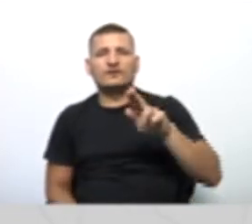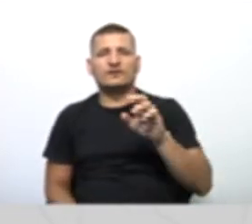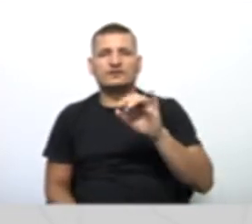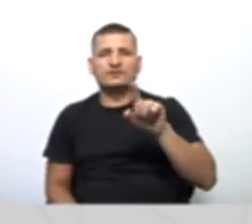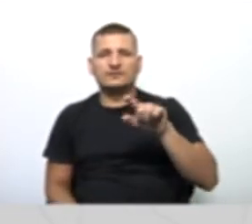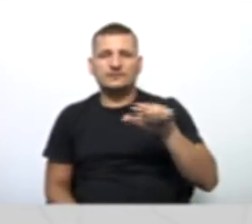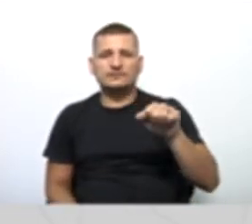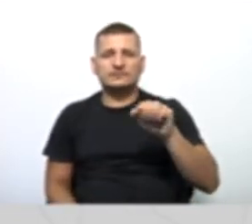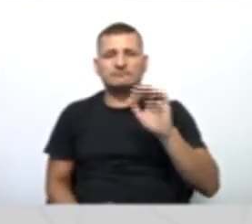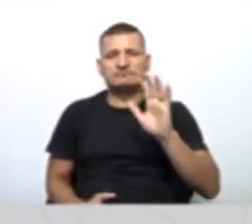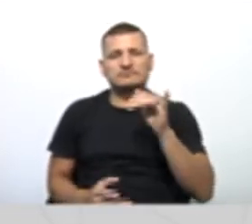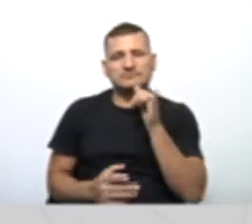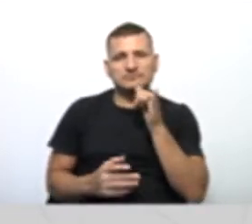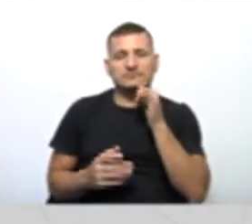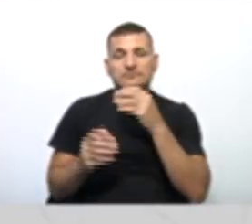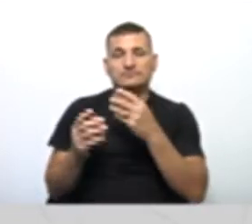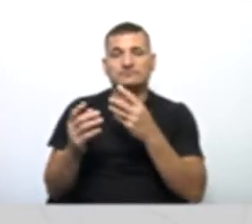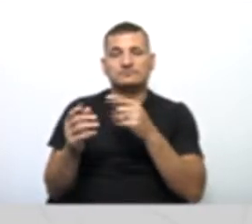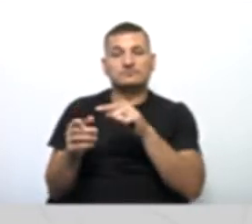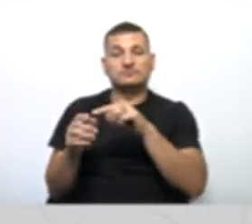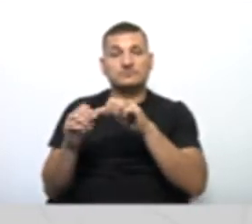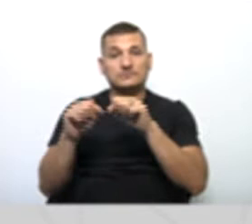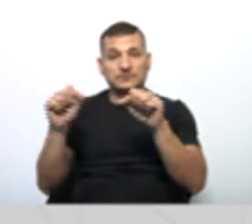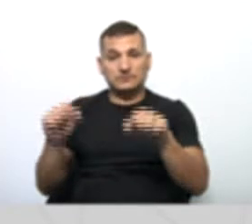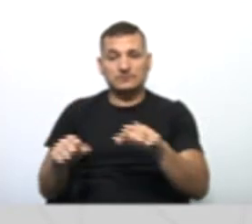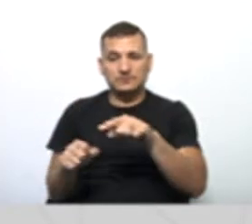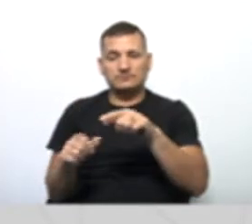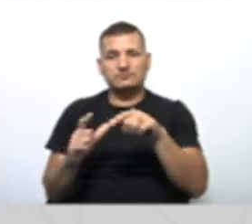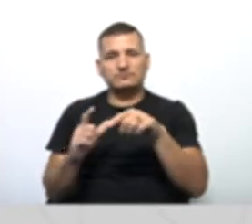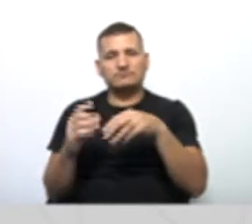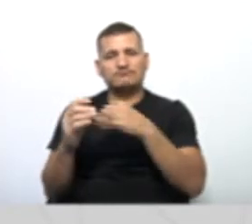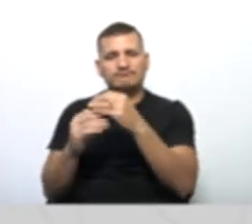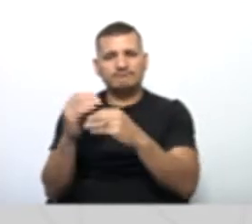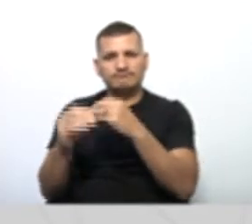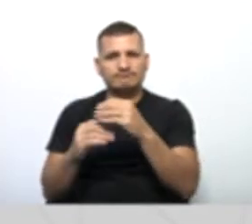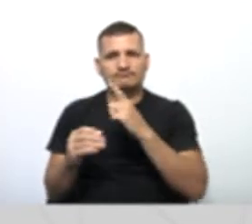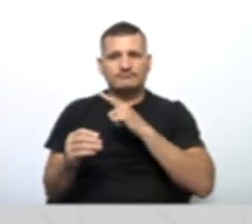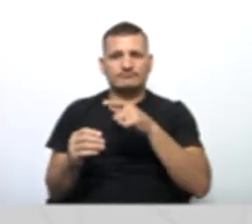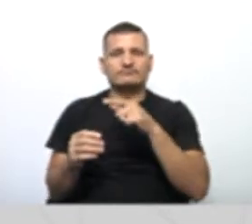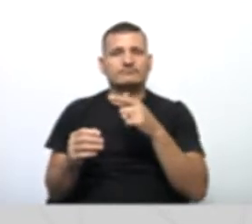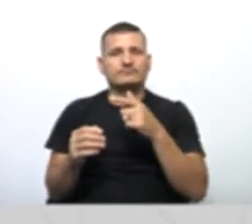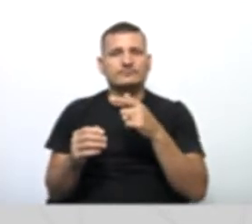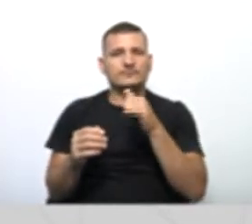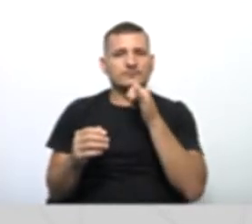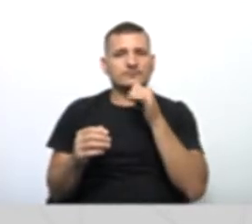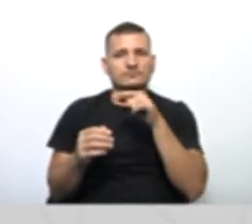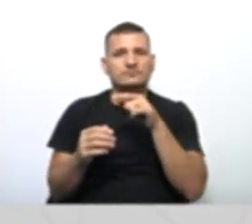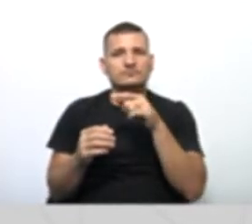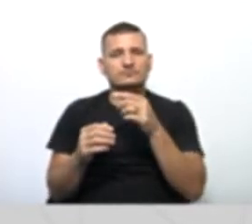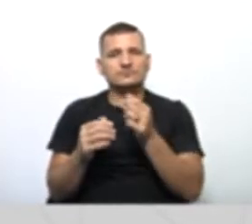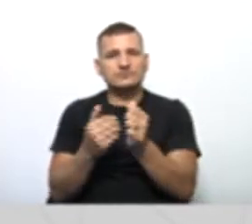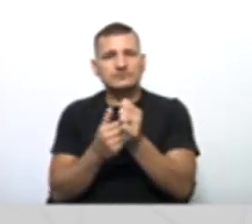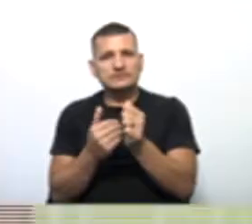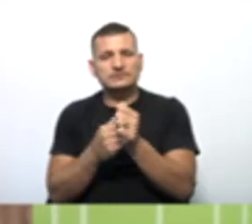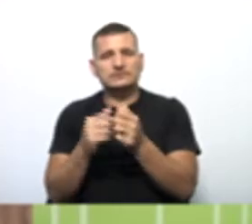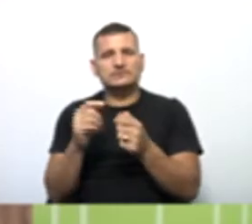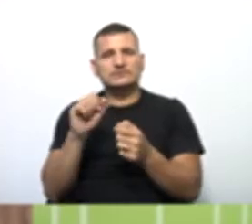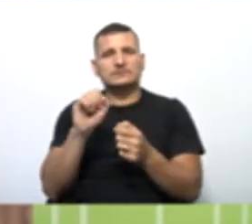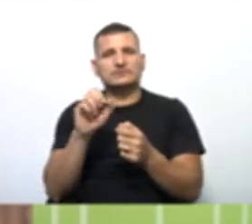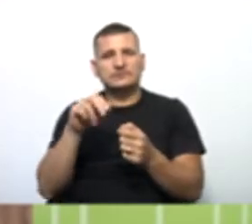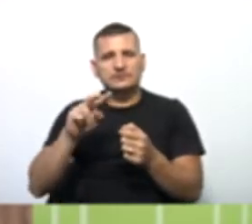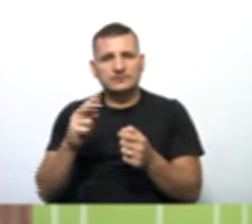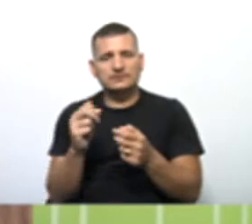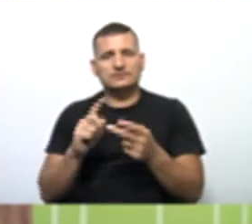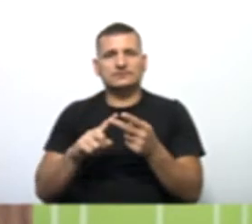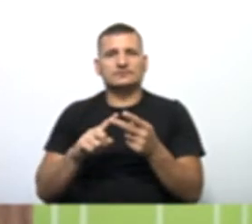tem o banco de dados que... usuário e senha deles não passam criptografados na rede. Então,